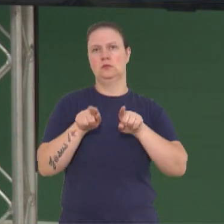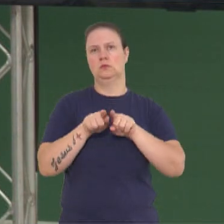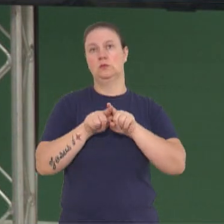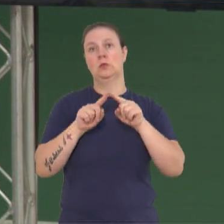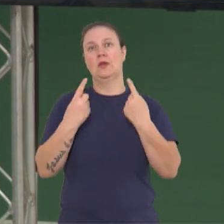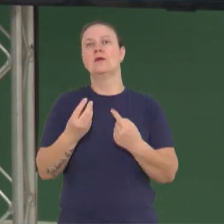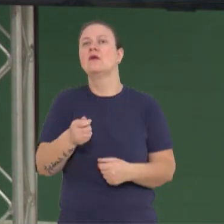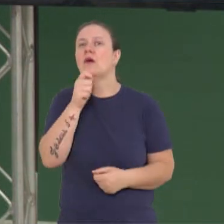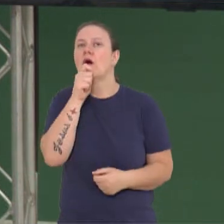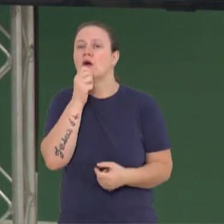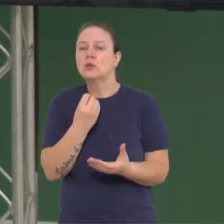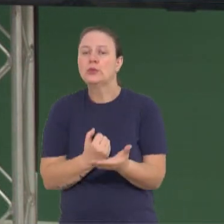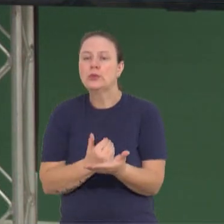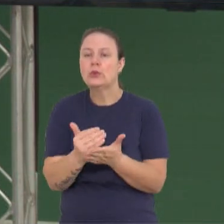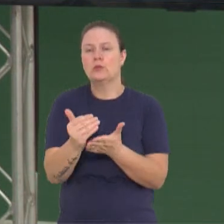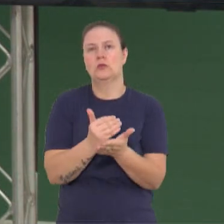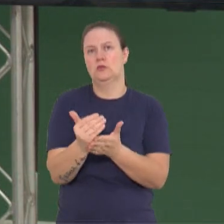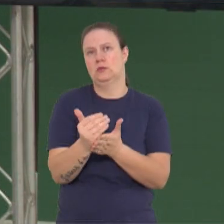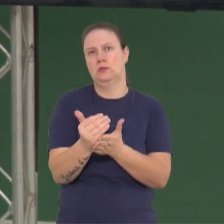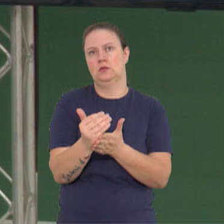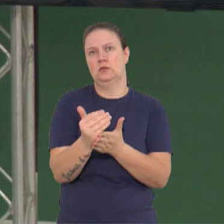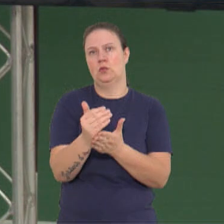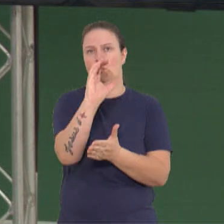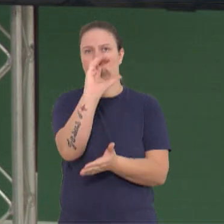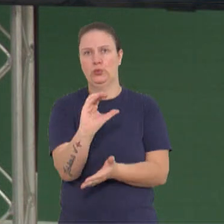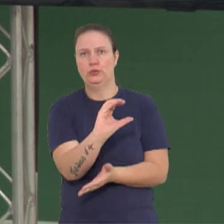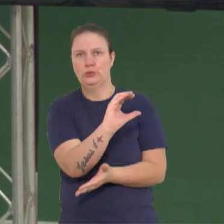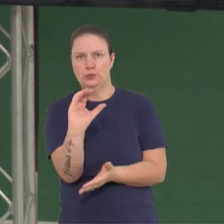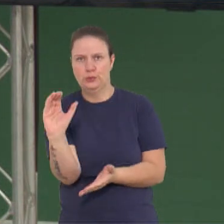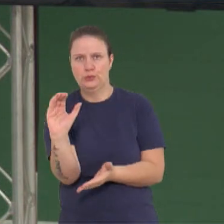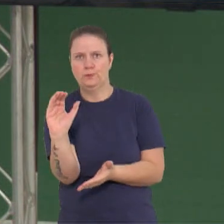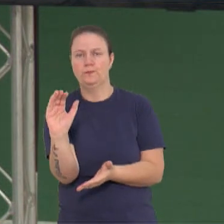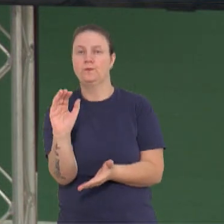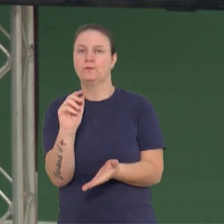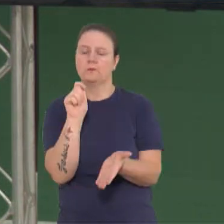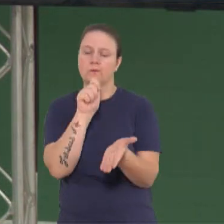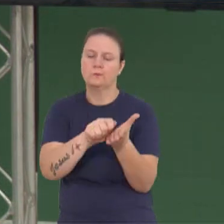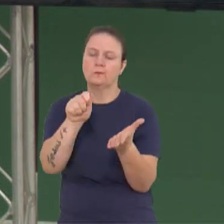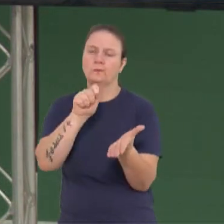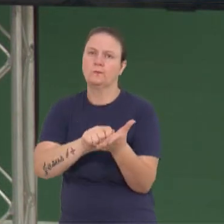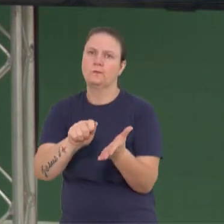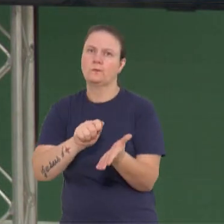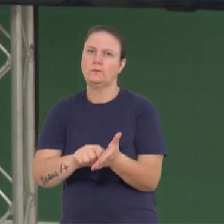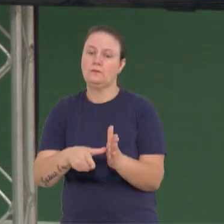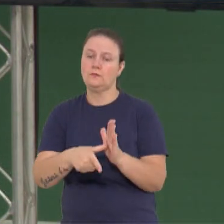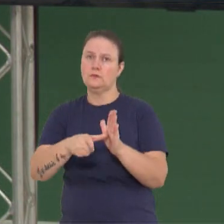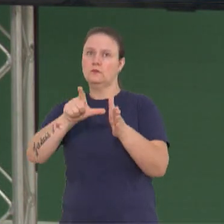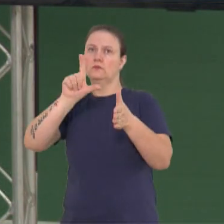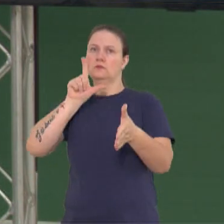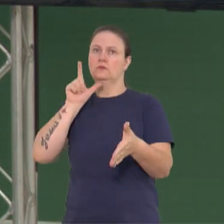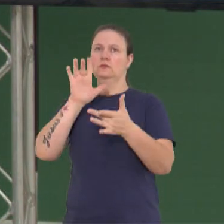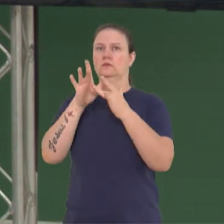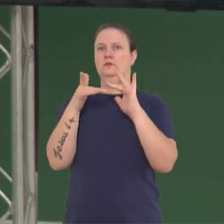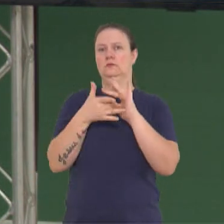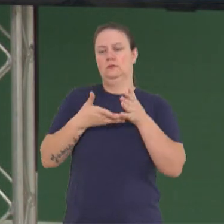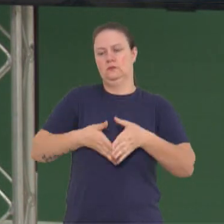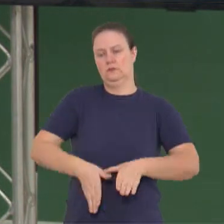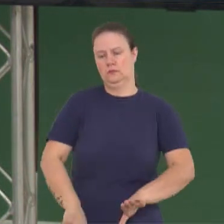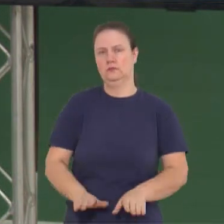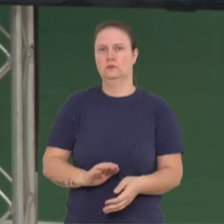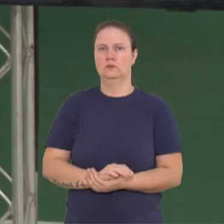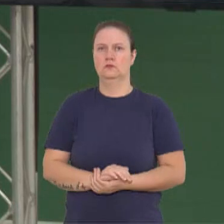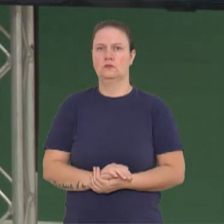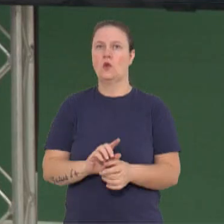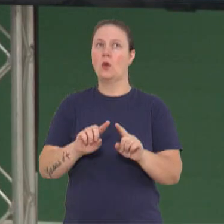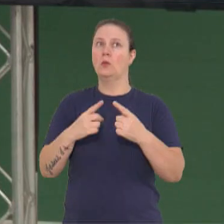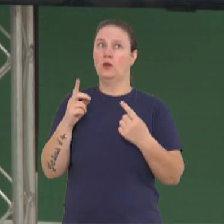cristianismo. Heráclito escreve e vive séculos antes do nascimento de Cristo. E Hegel